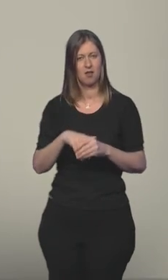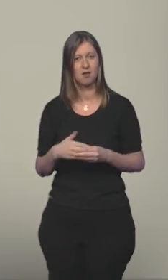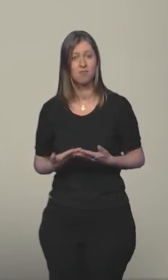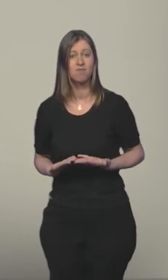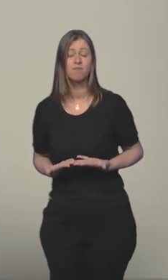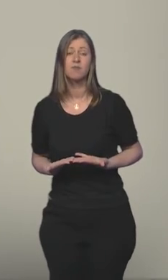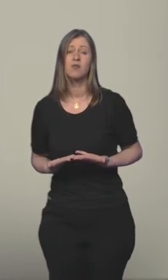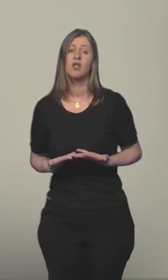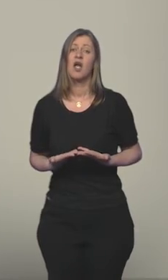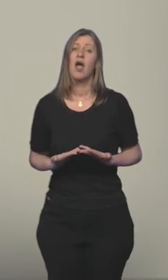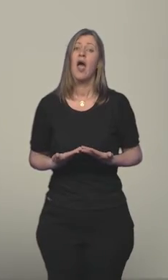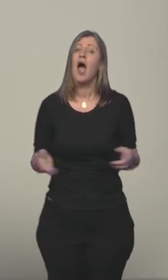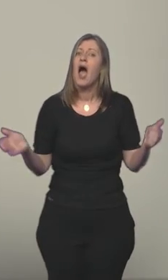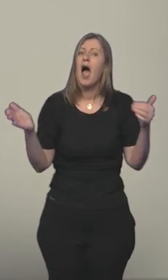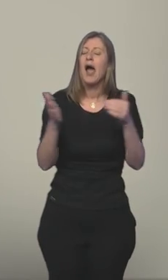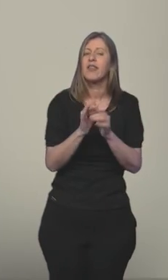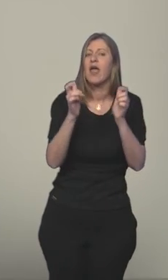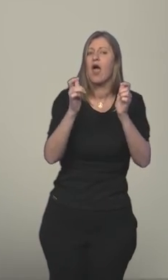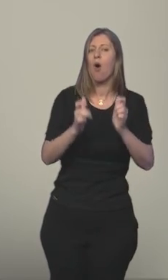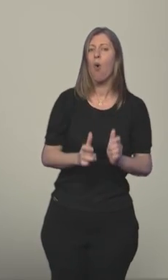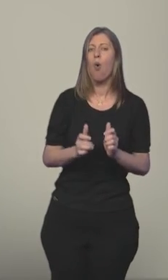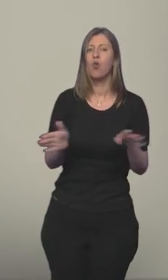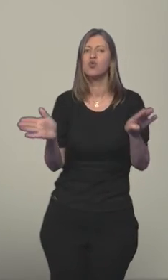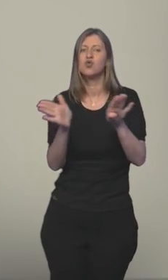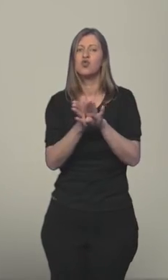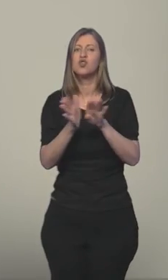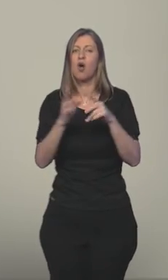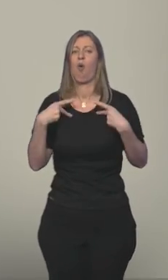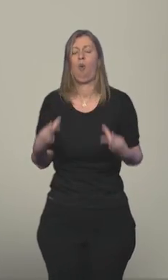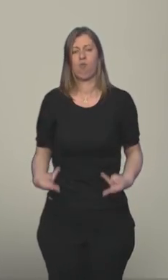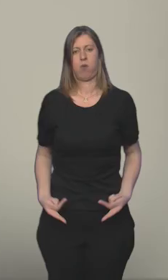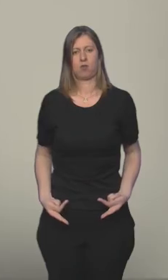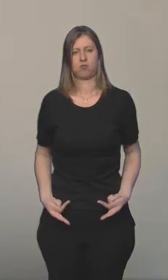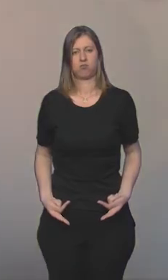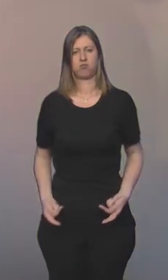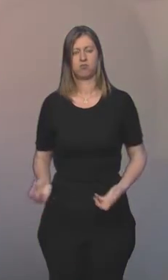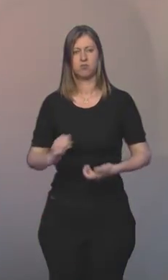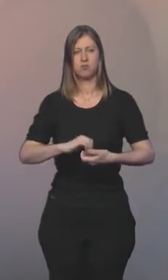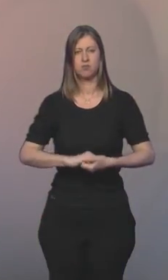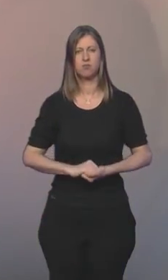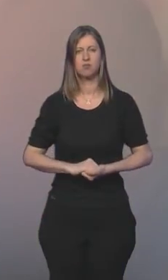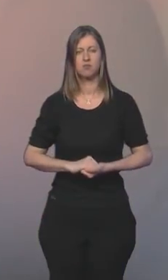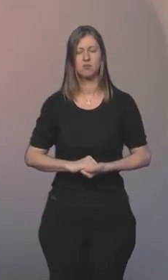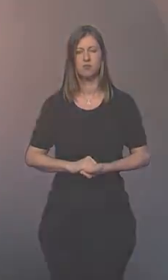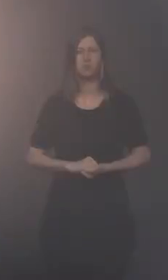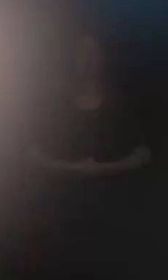ciência, né? Até onde chega o ser humano